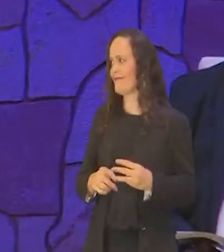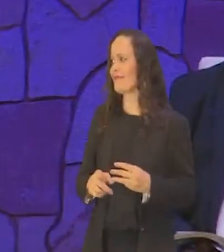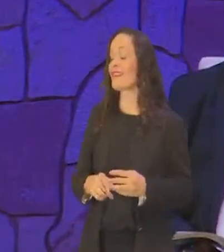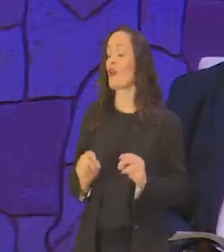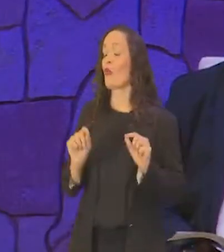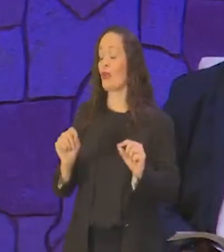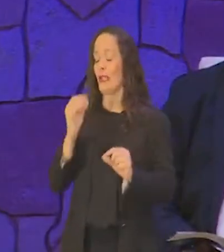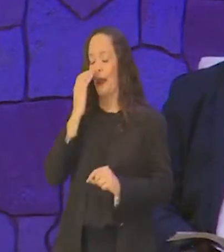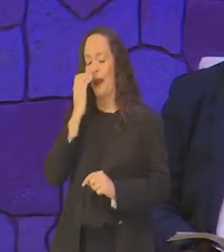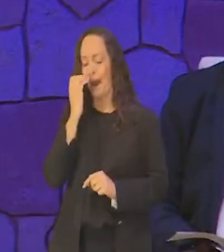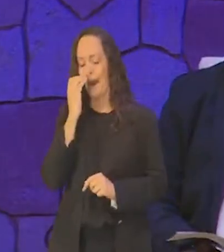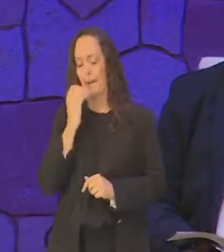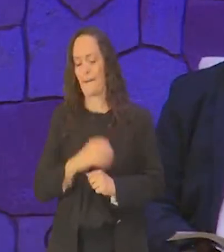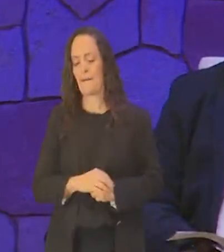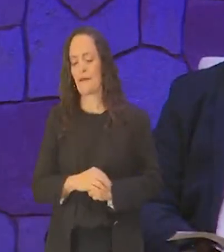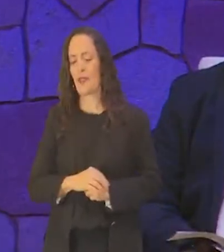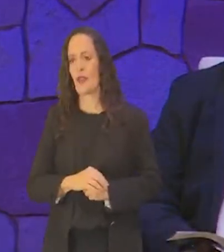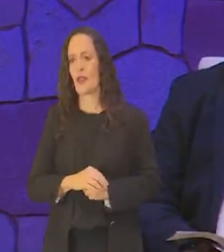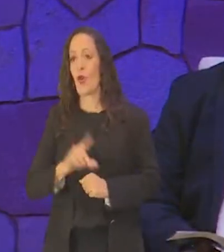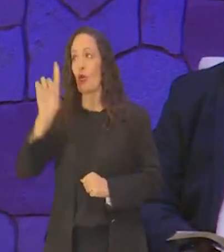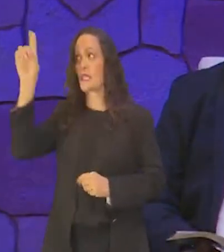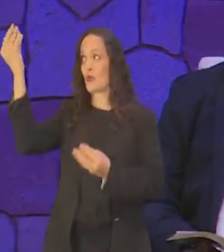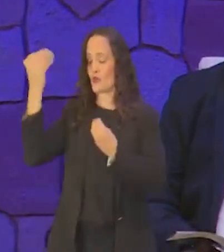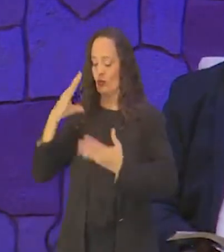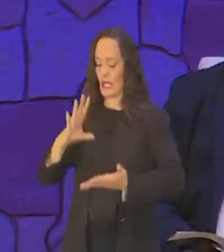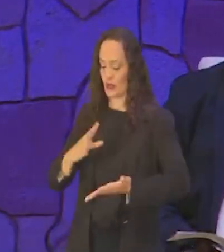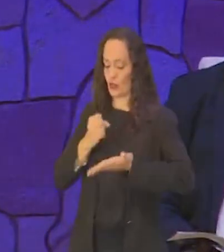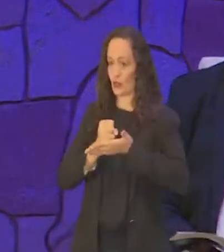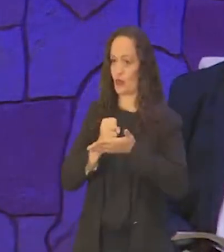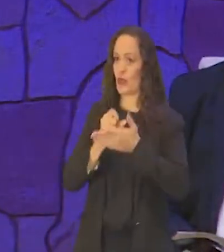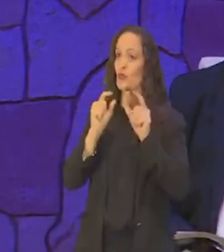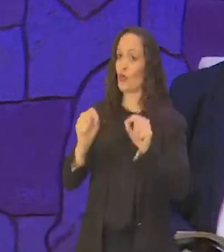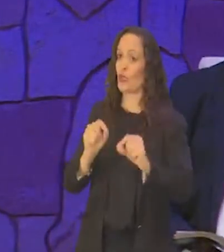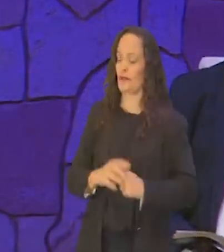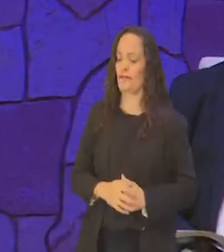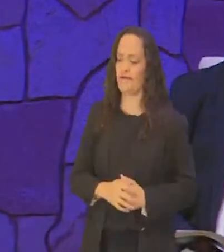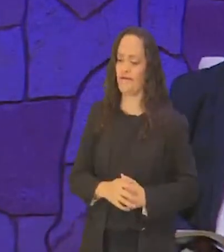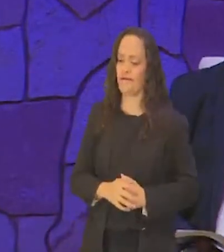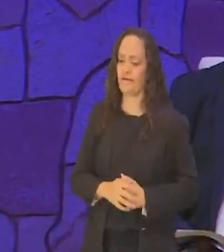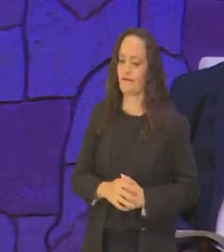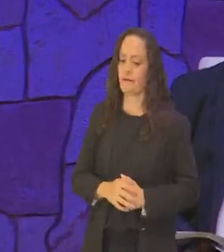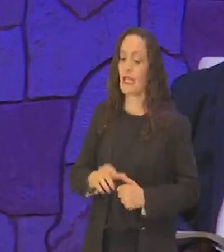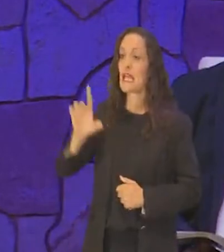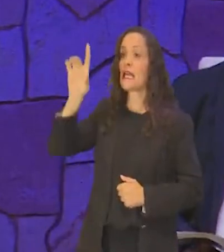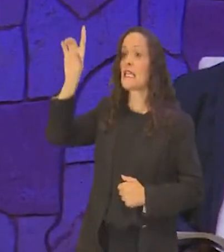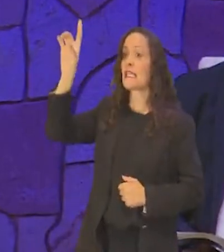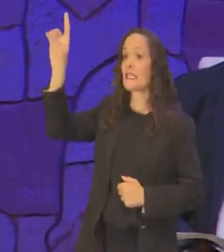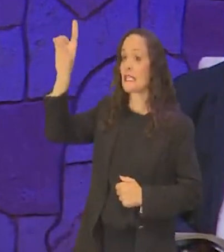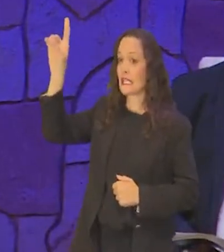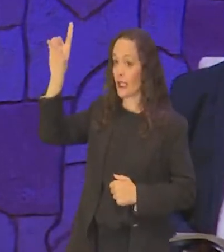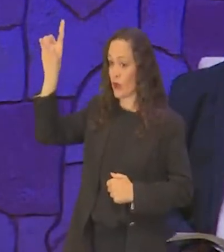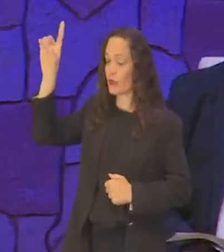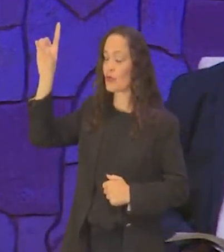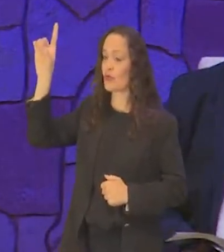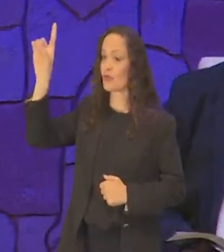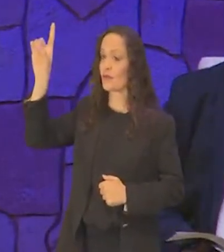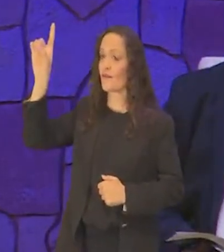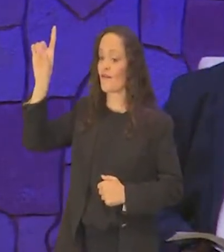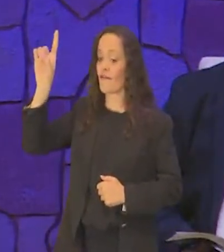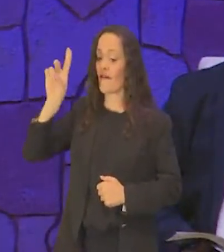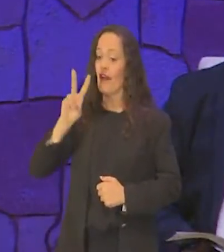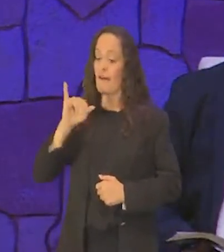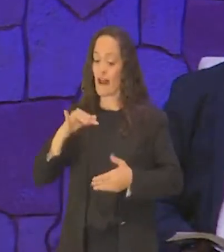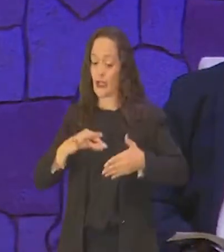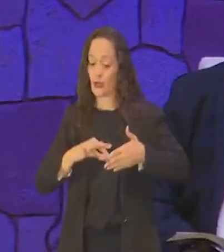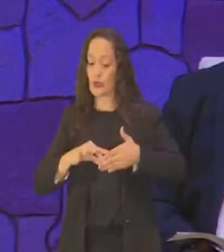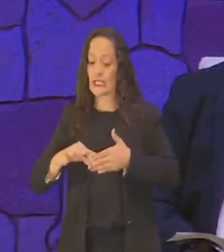princípio é que o que nos sustenta é a certeza de que Ele nos levará a